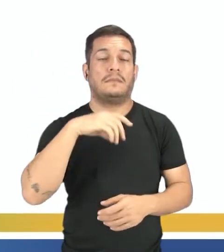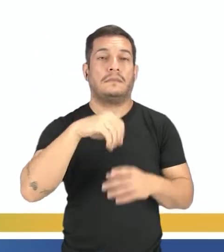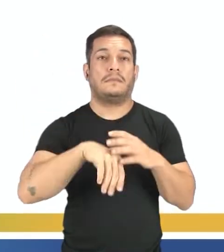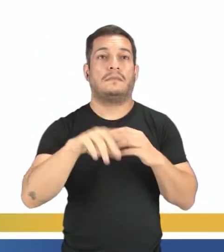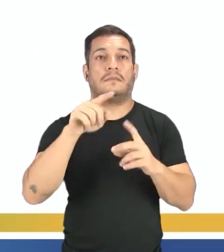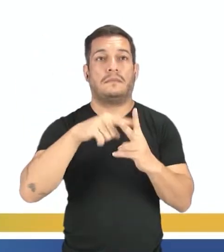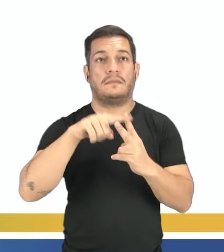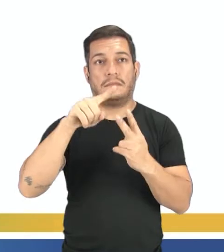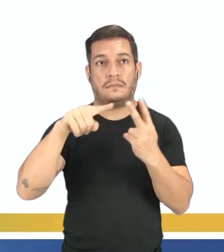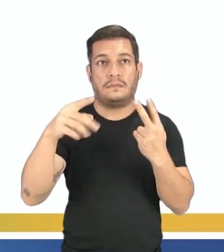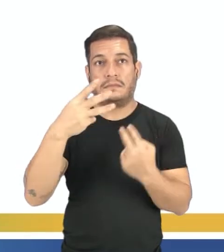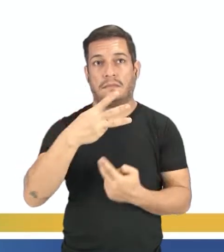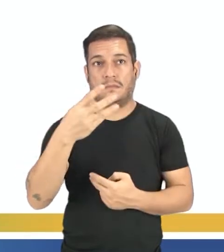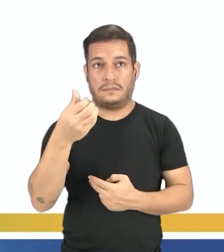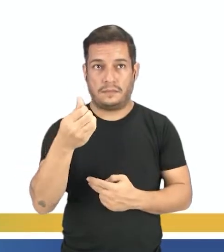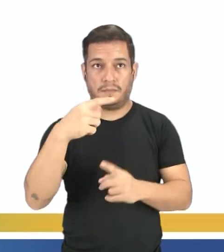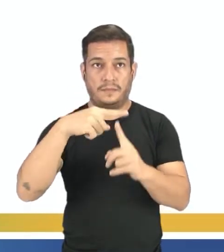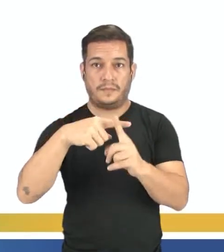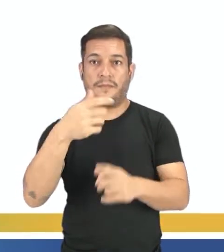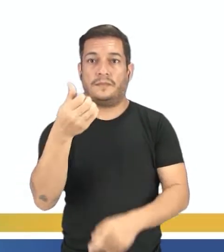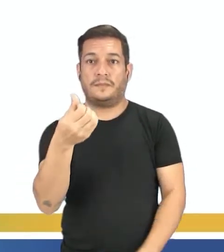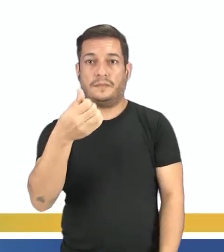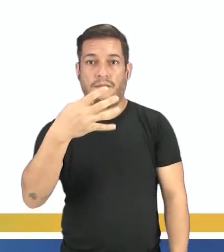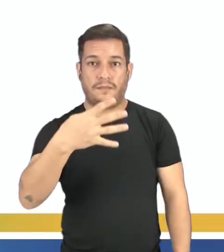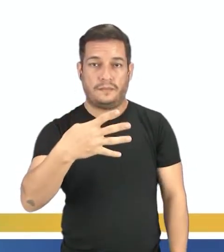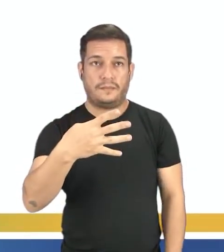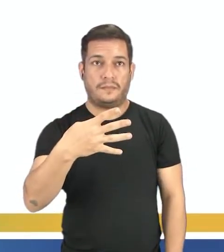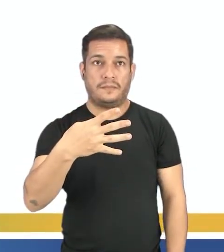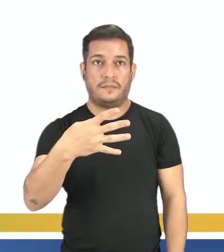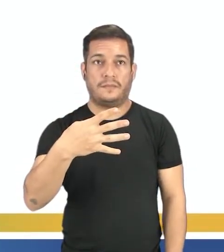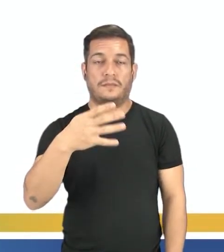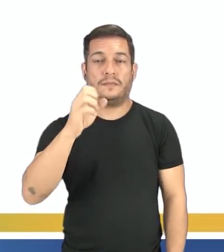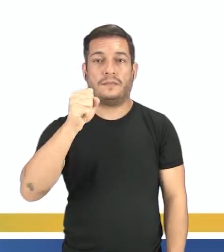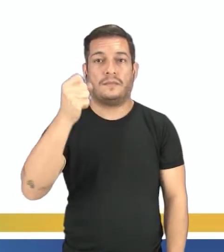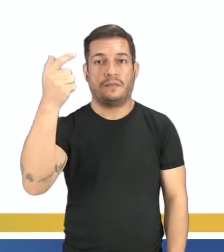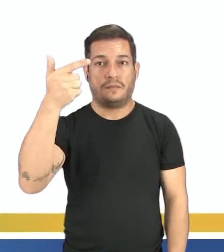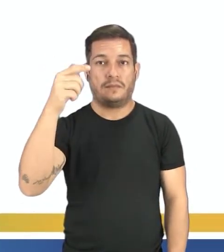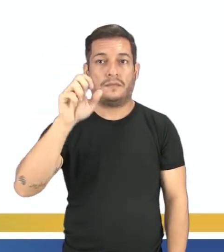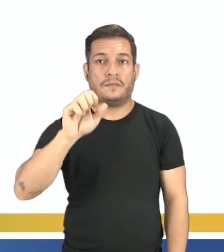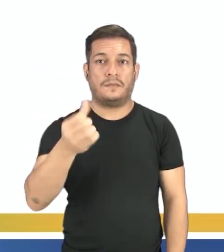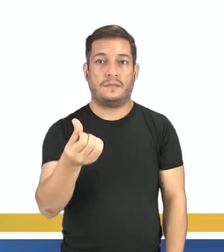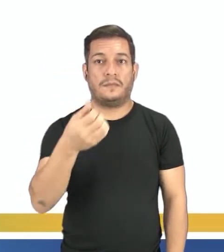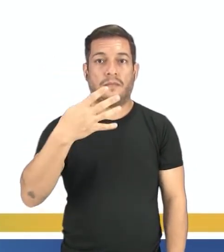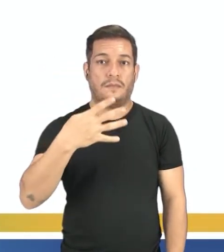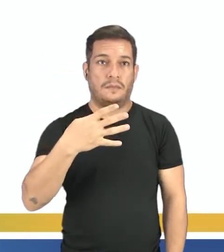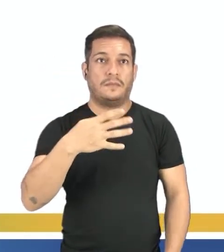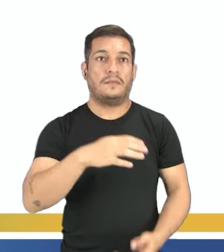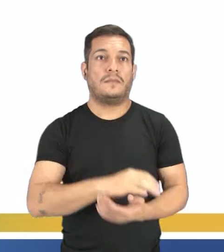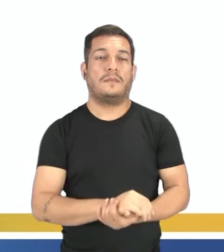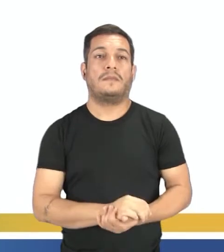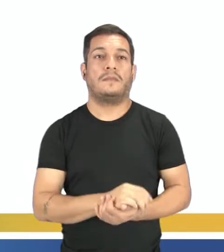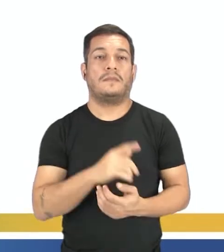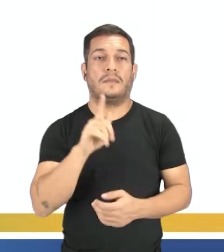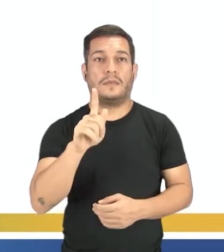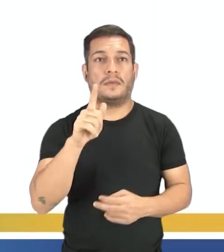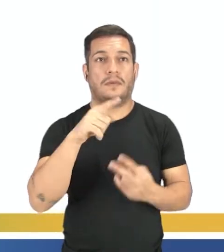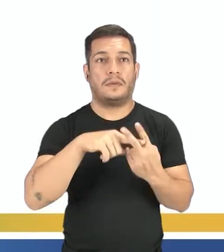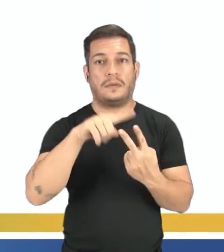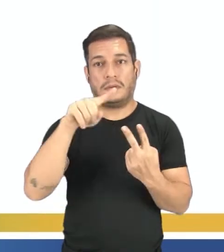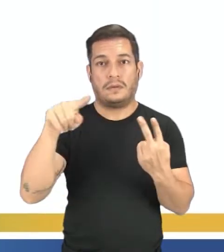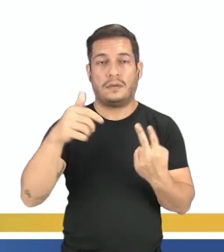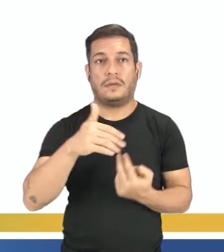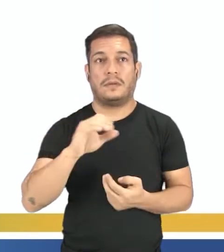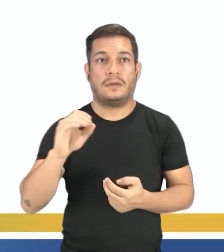raiz 36, mais 8 ao quadrado, 64. Nosso G vai ser igual a